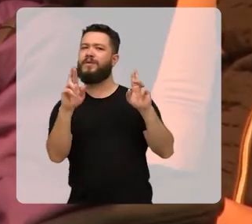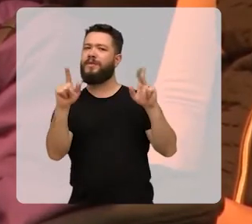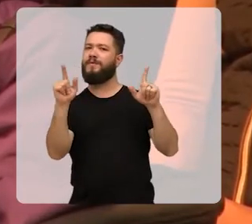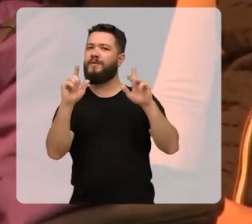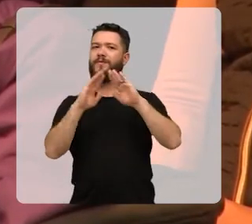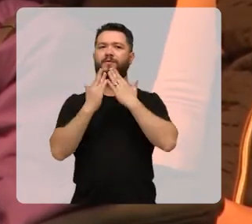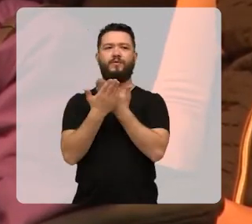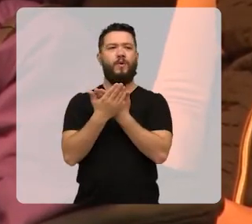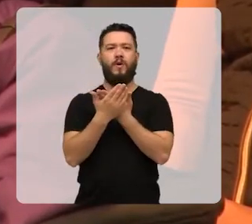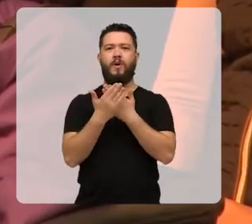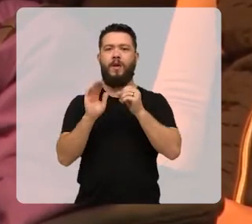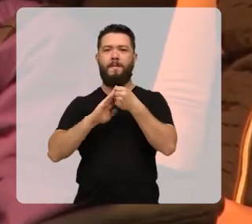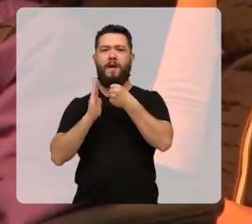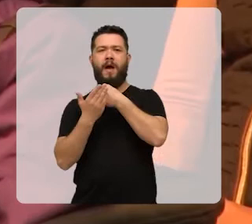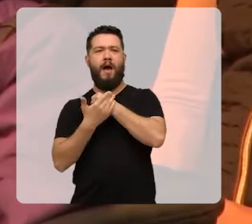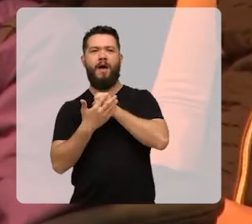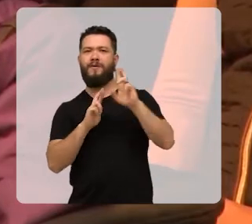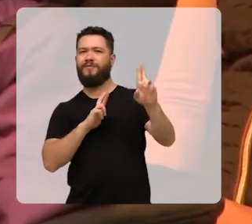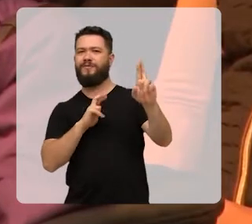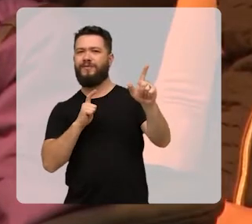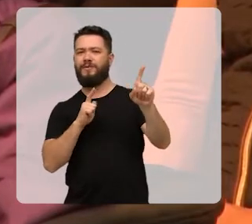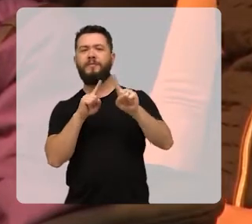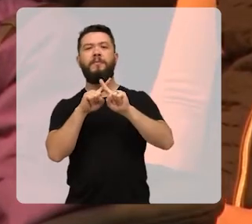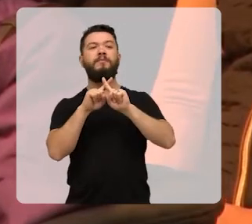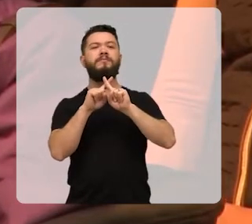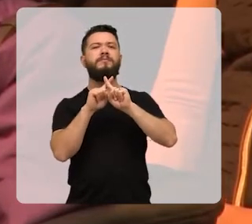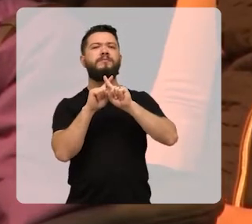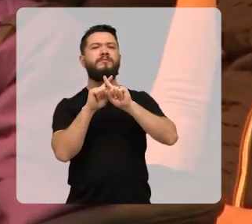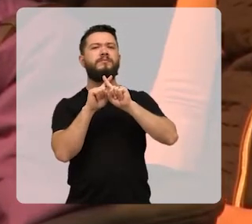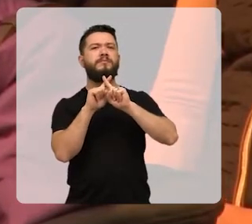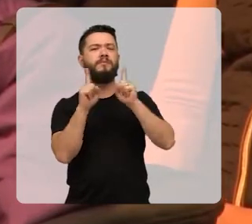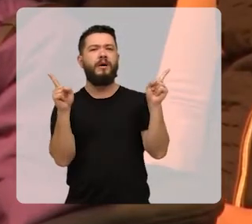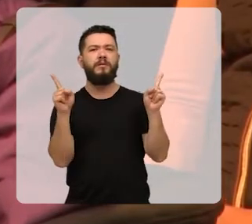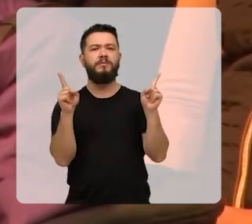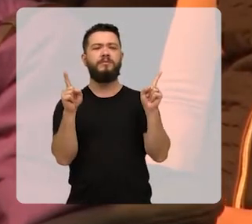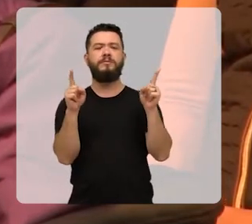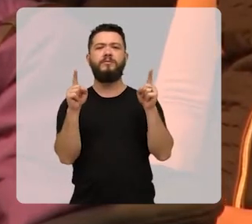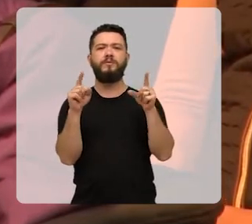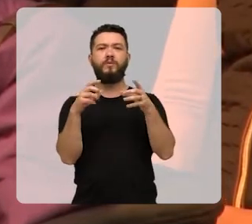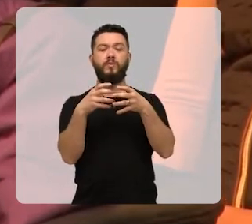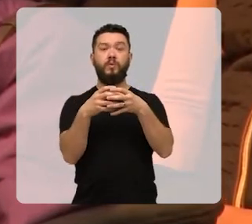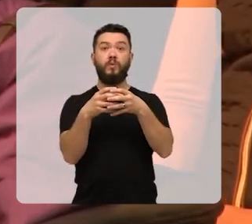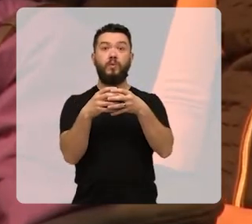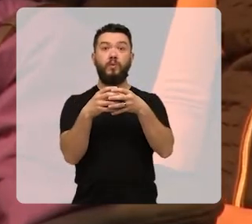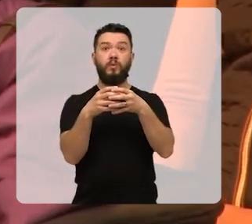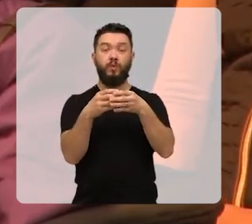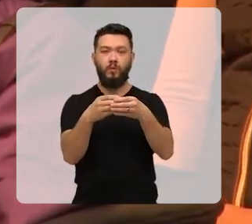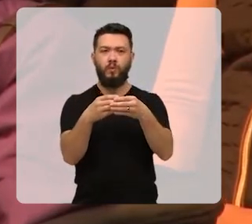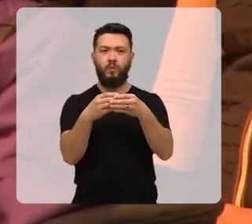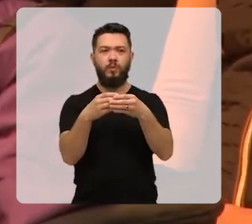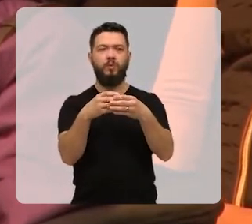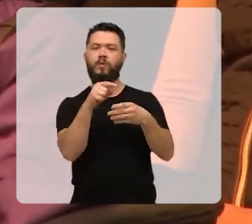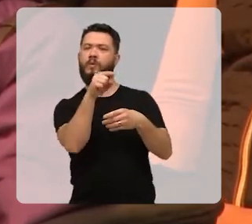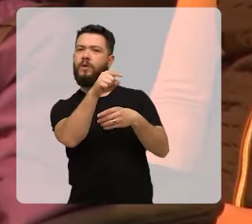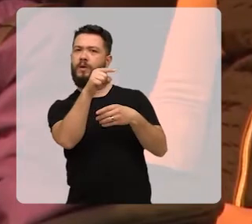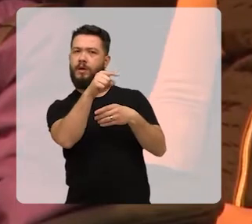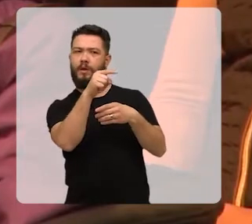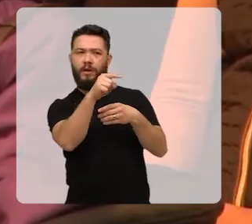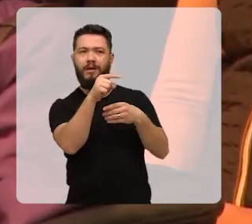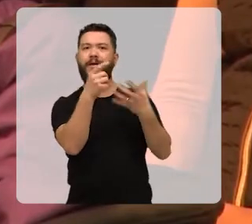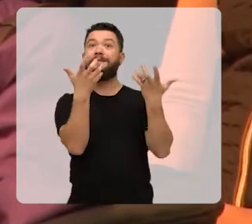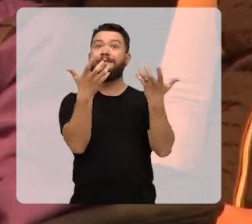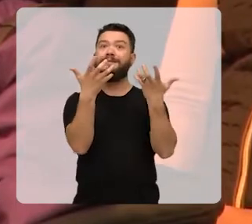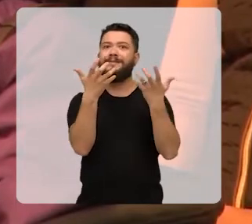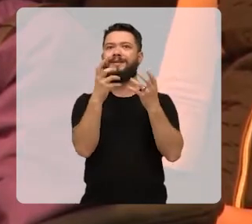mesmo bairro e ainda tinha um turma, garantei a sua turma para voltar para